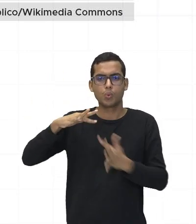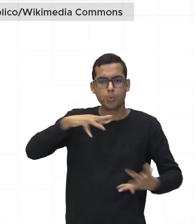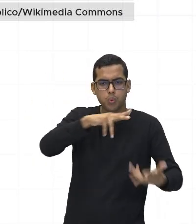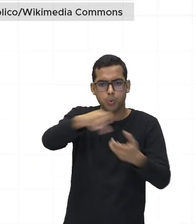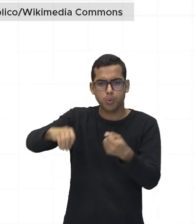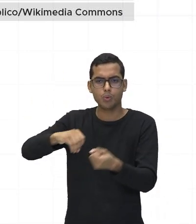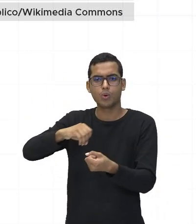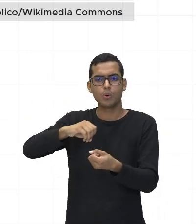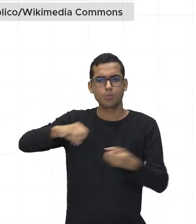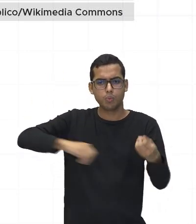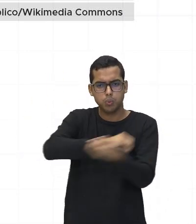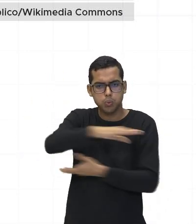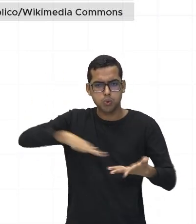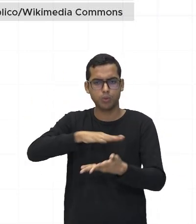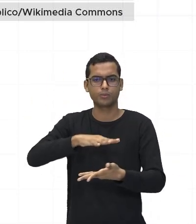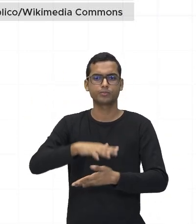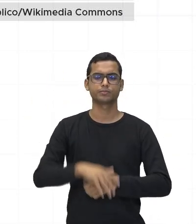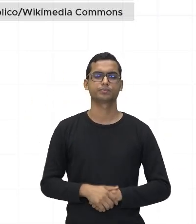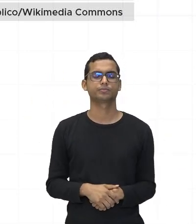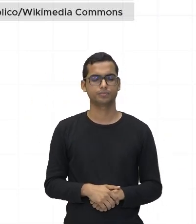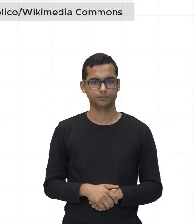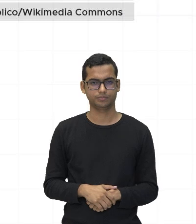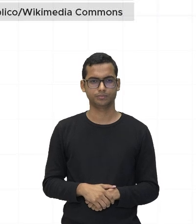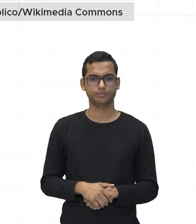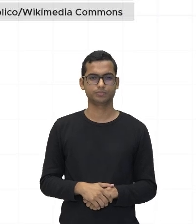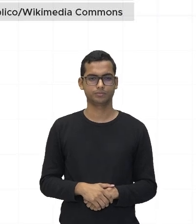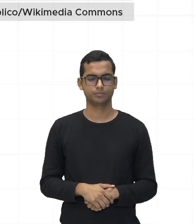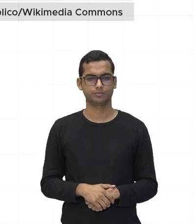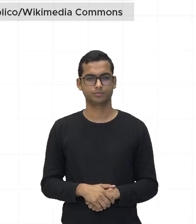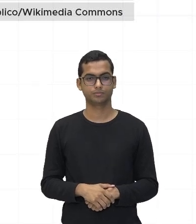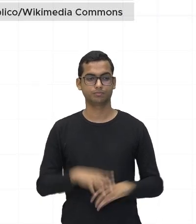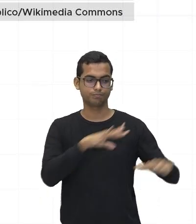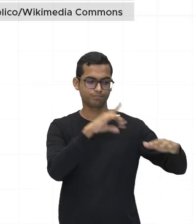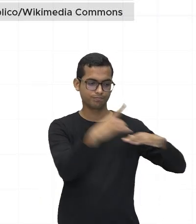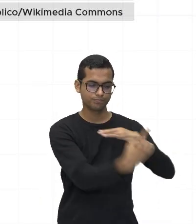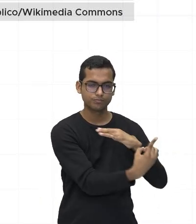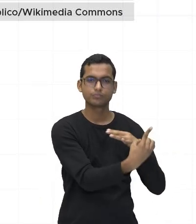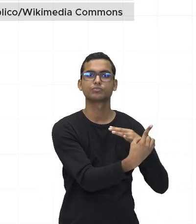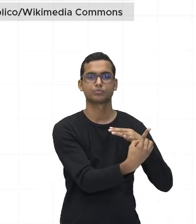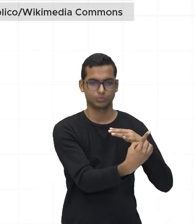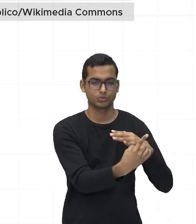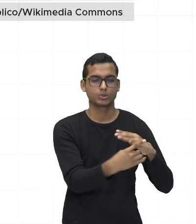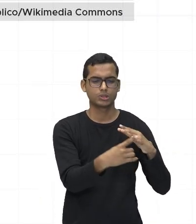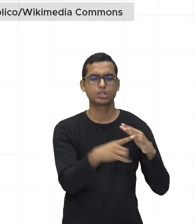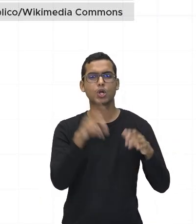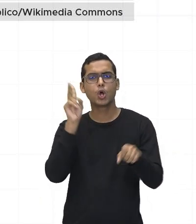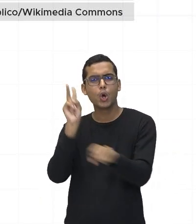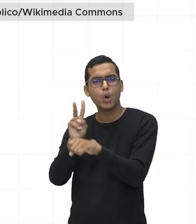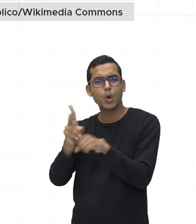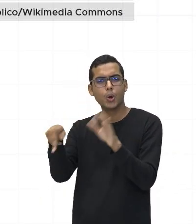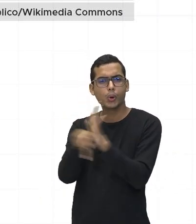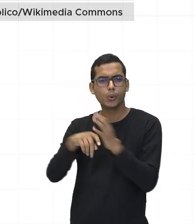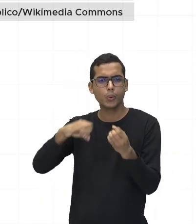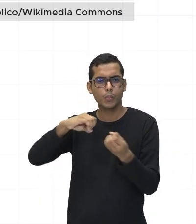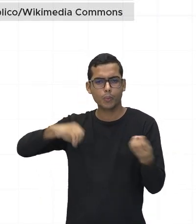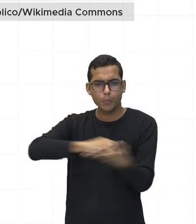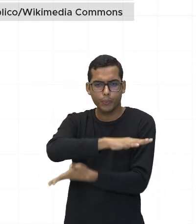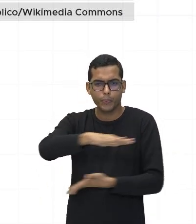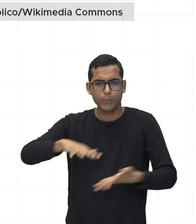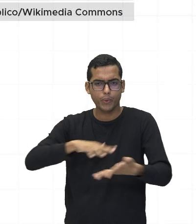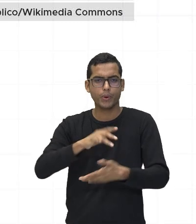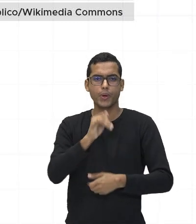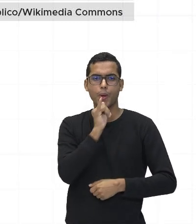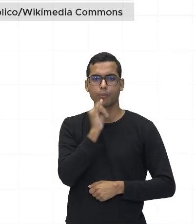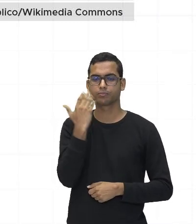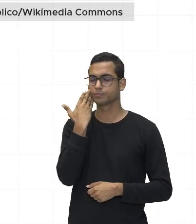né? Os deuses, né? As divindades são os deuses que cuidam do universo. Isso é muito comum, exemplo que traz a